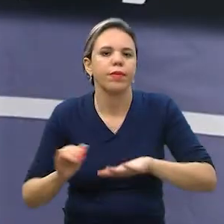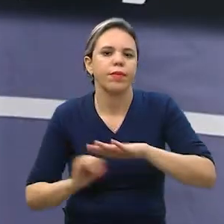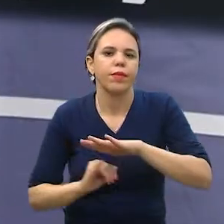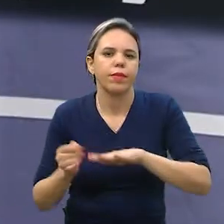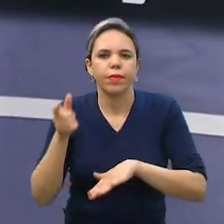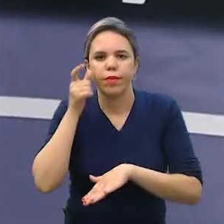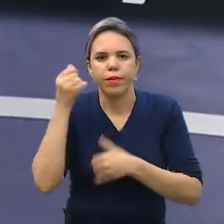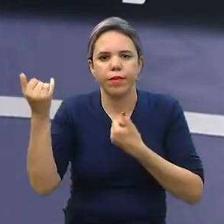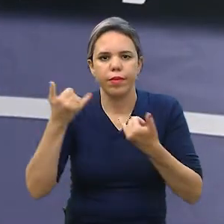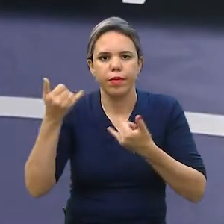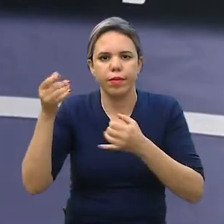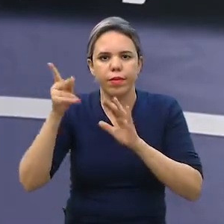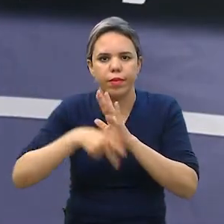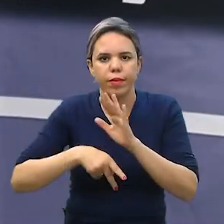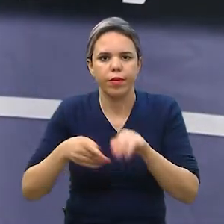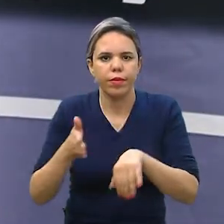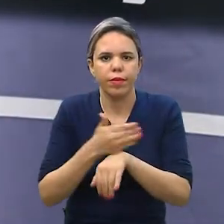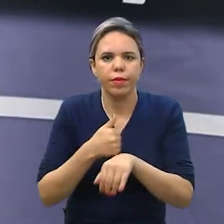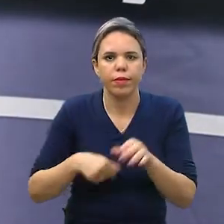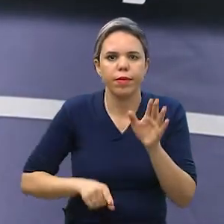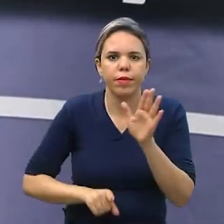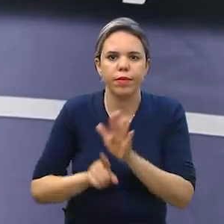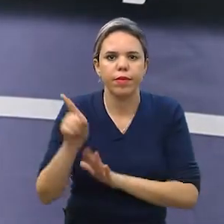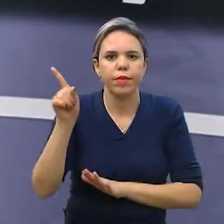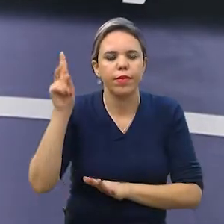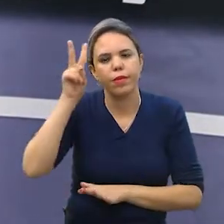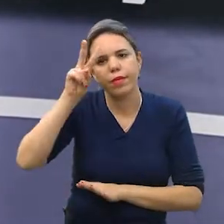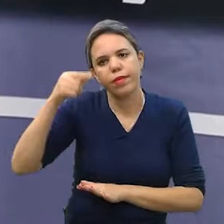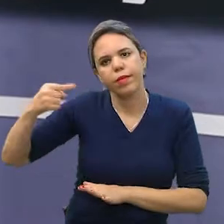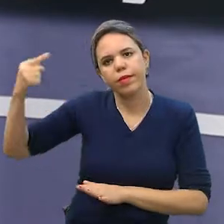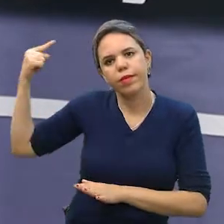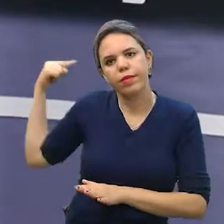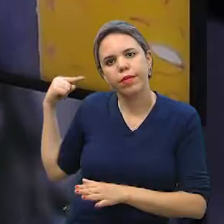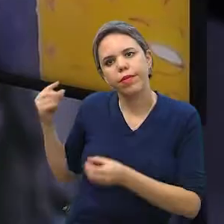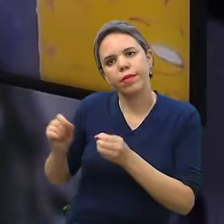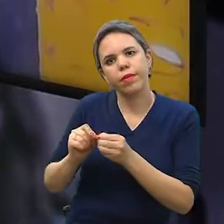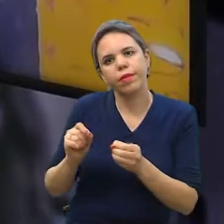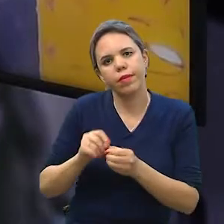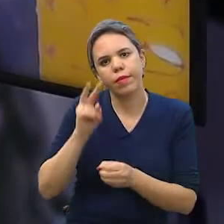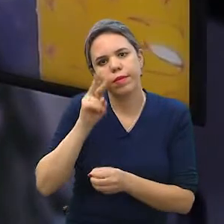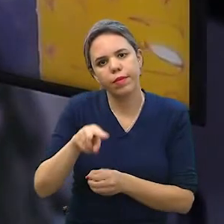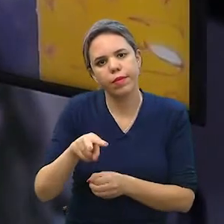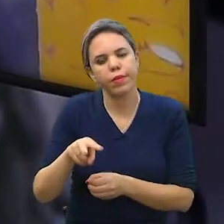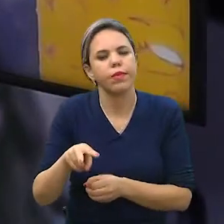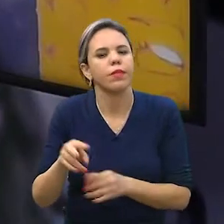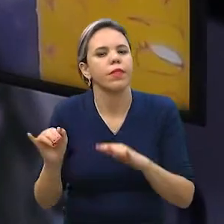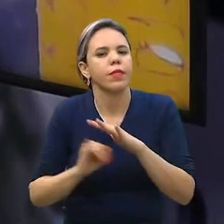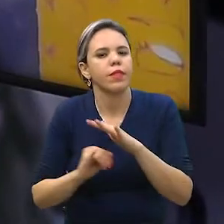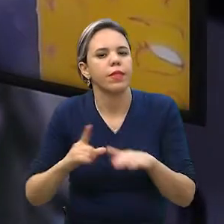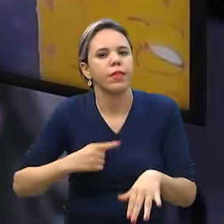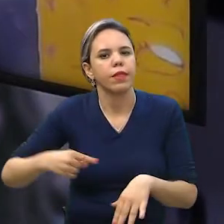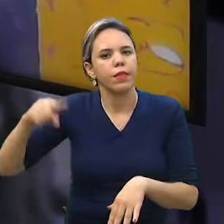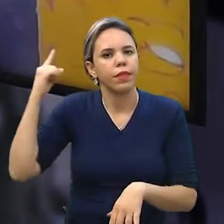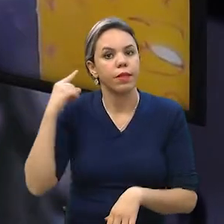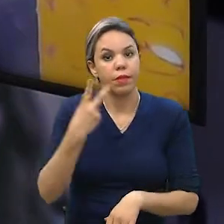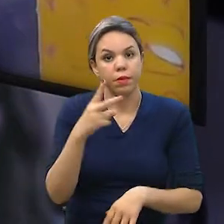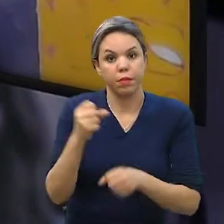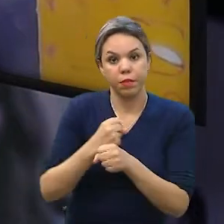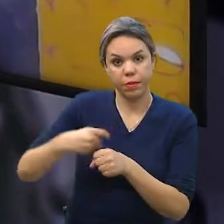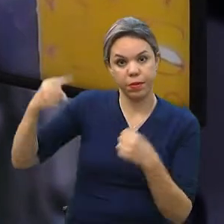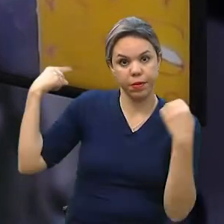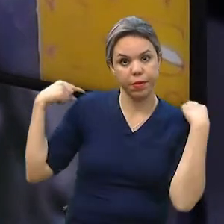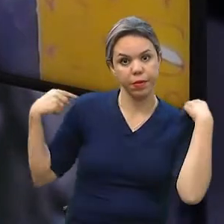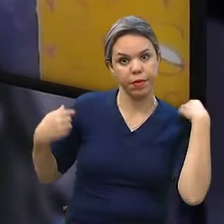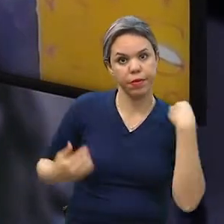queremos ouvir sobre esses projetos. Antes eu vou voltar um pouquinho na história, Elide. Pelo que a gente viu, é uma ONG que existe há mais de 20